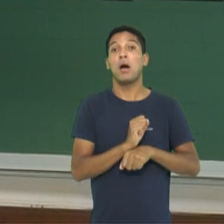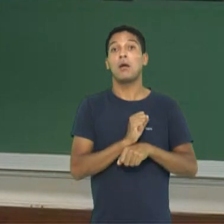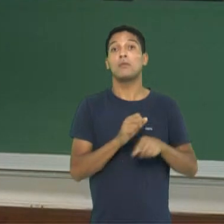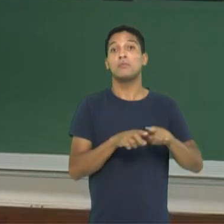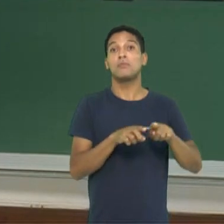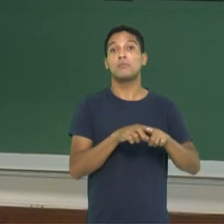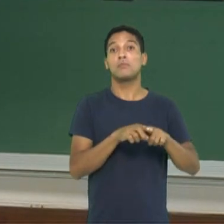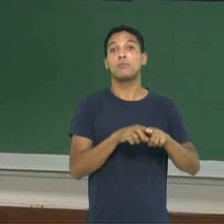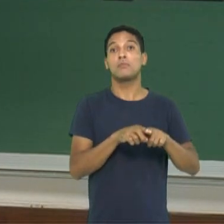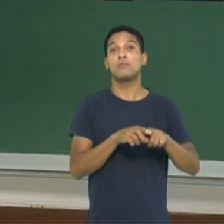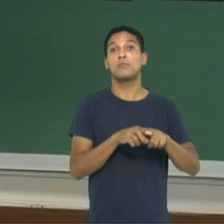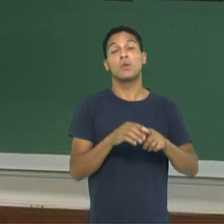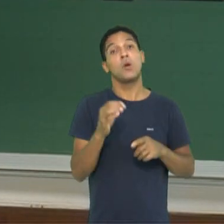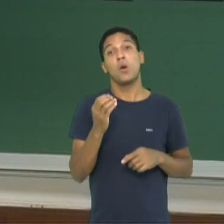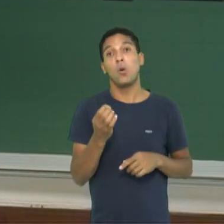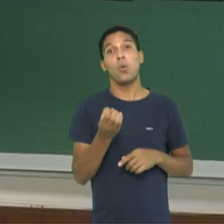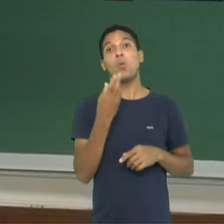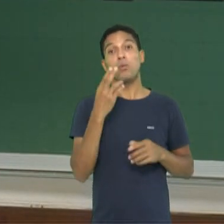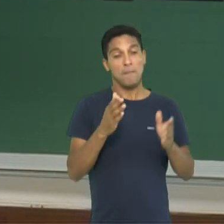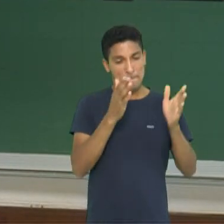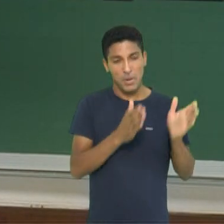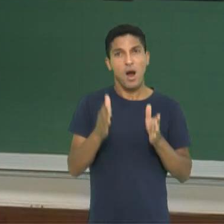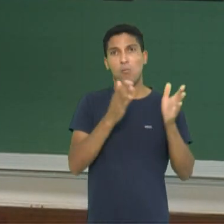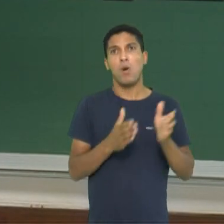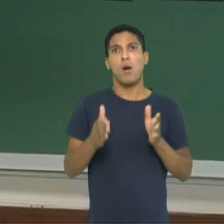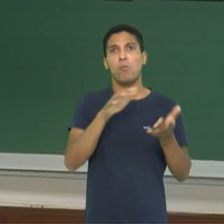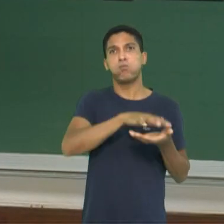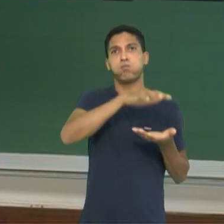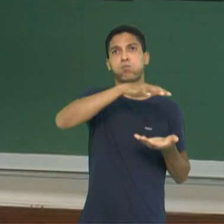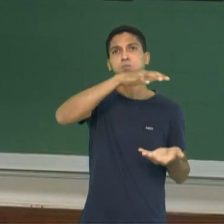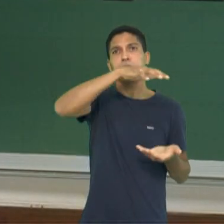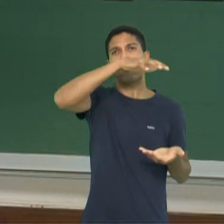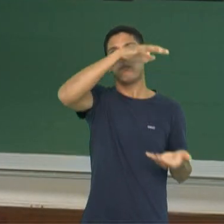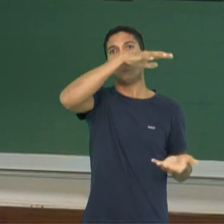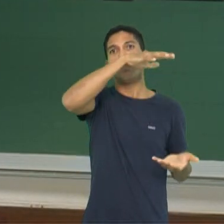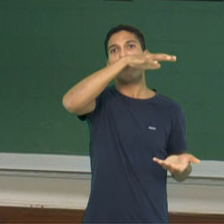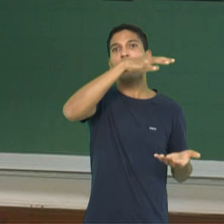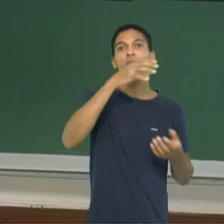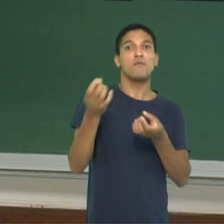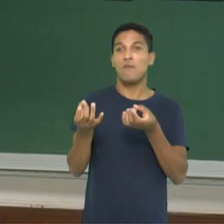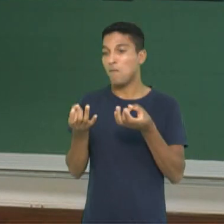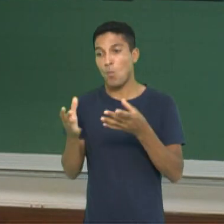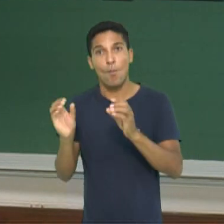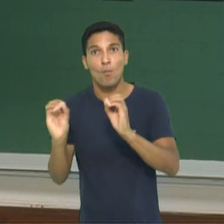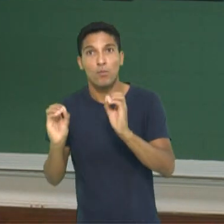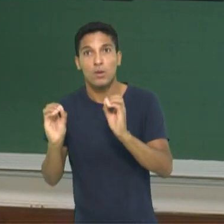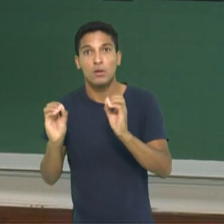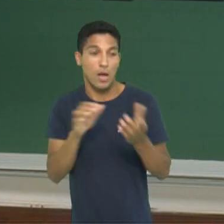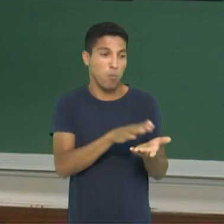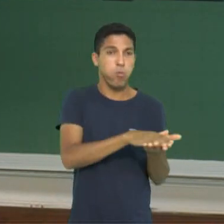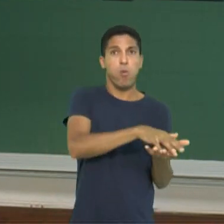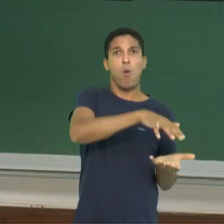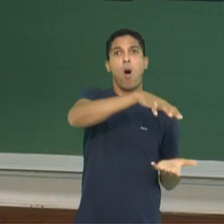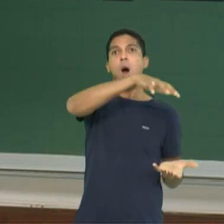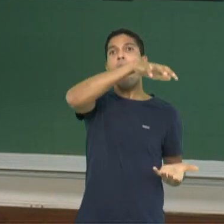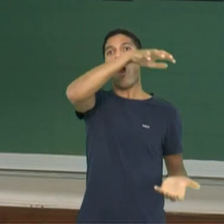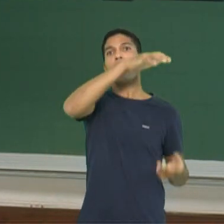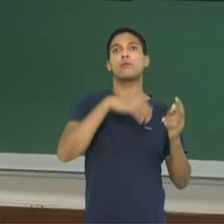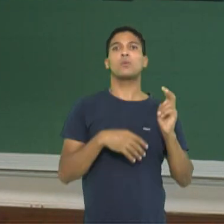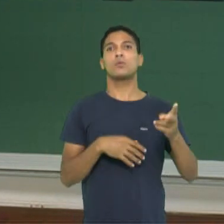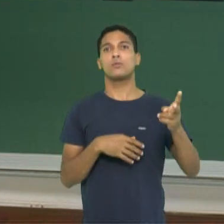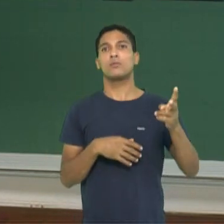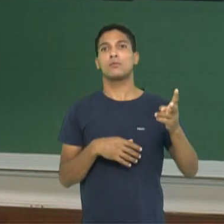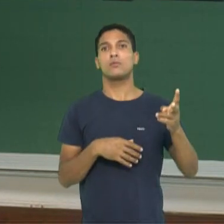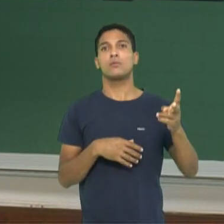você produz demais e não vende nada, ou simplesmente não há produção e, consequentemente, não há lucro. Então, para que haja a produção